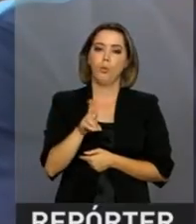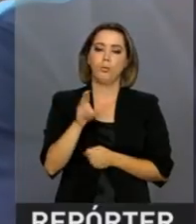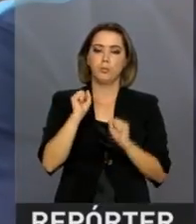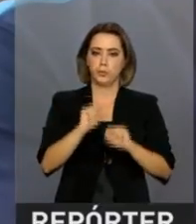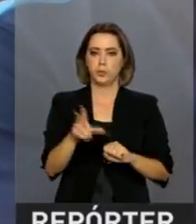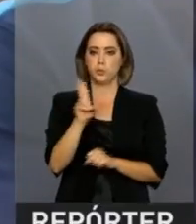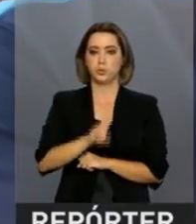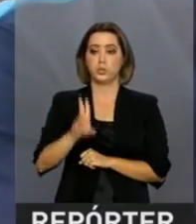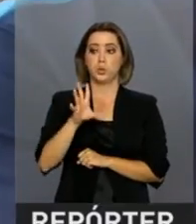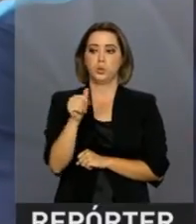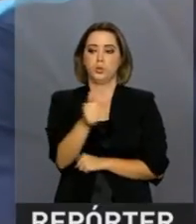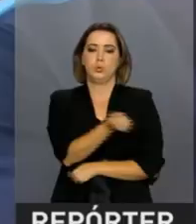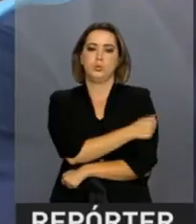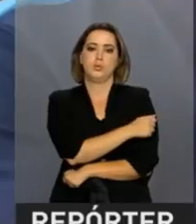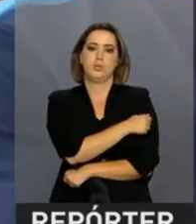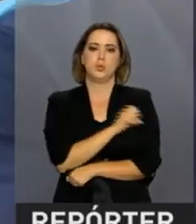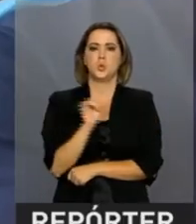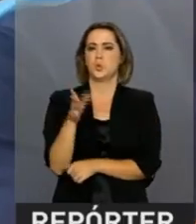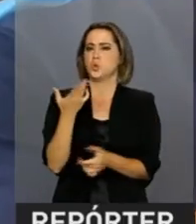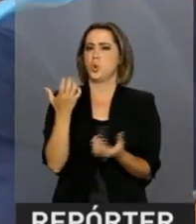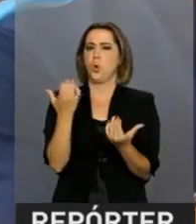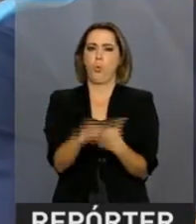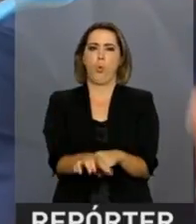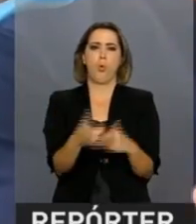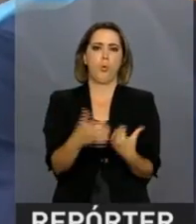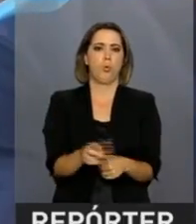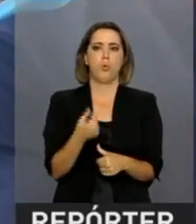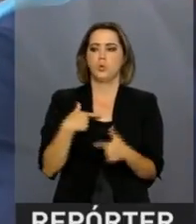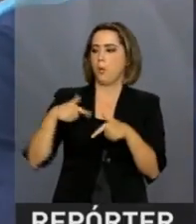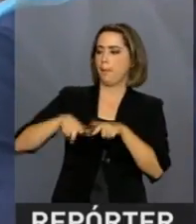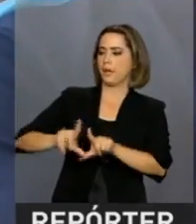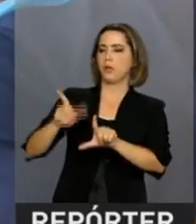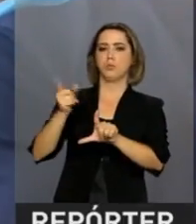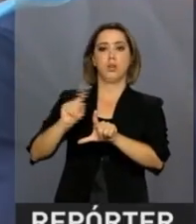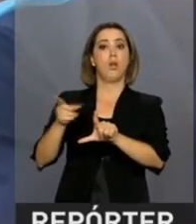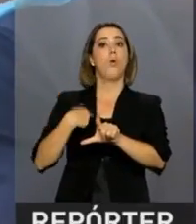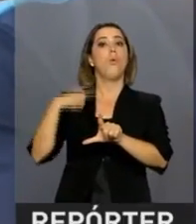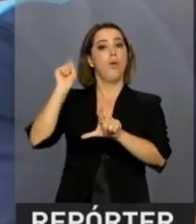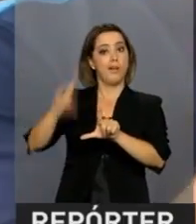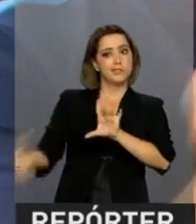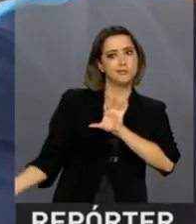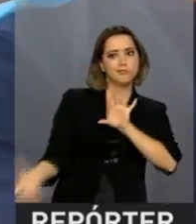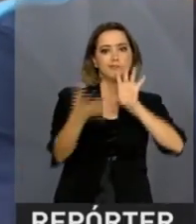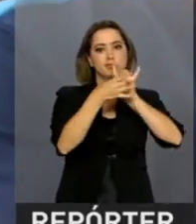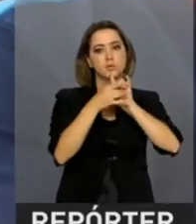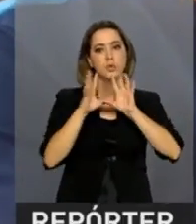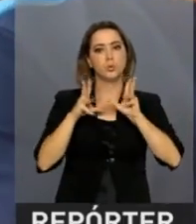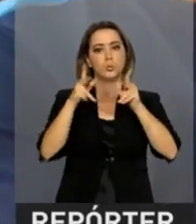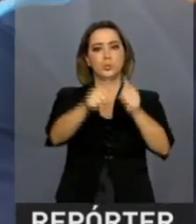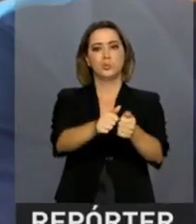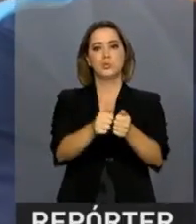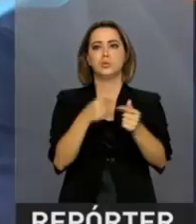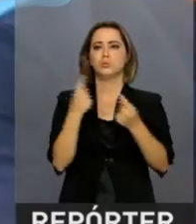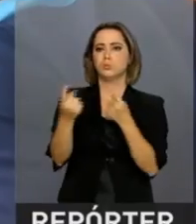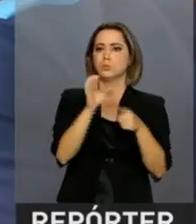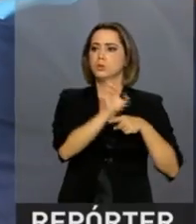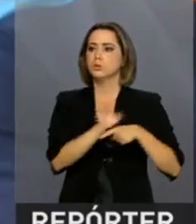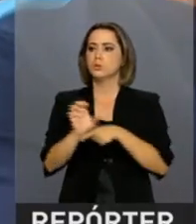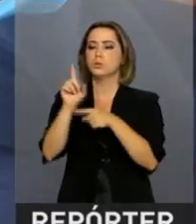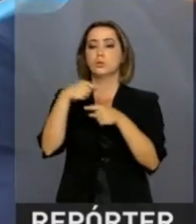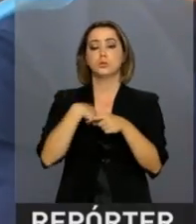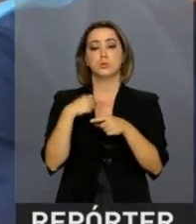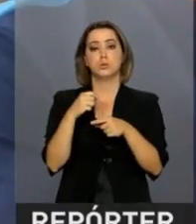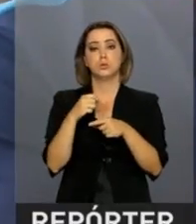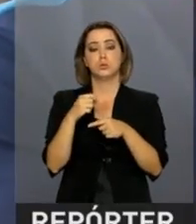OBMEP, ela não é apenas um concurso, não é apenas uma premiação. Ela envolve realmente todos os estágios de ensino